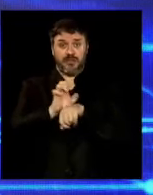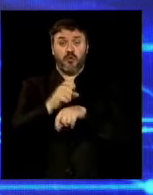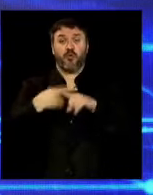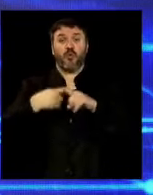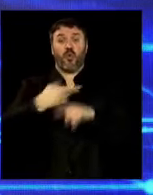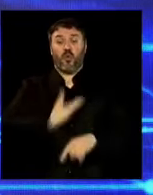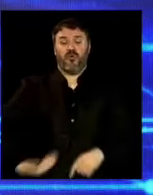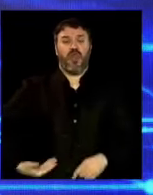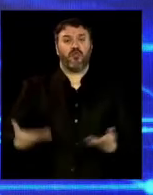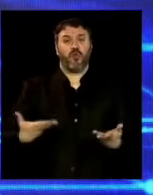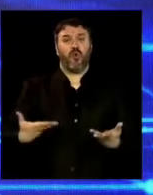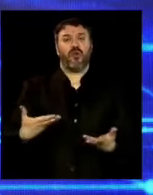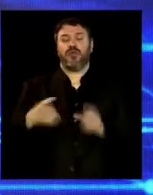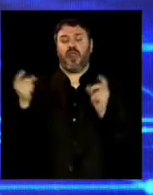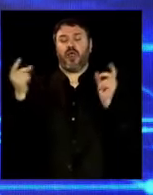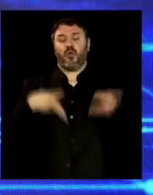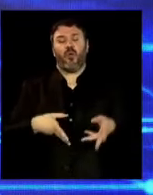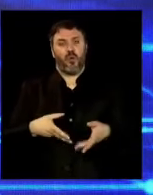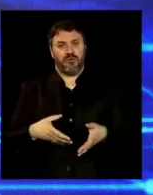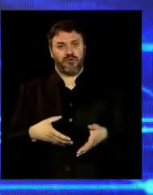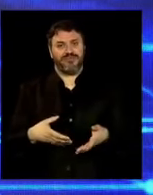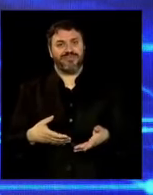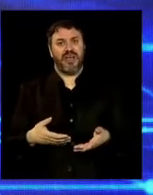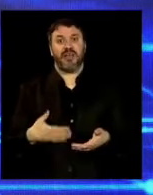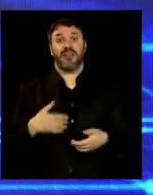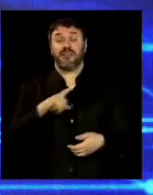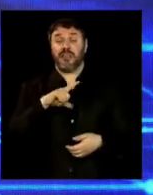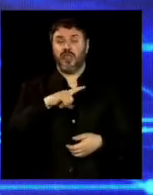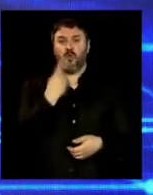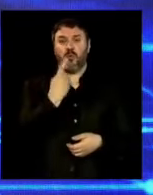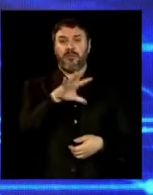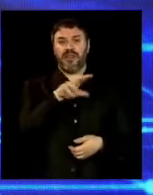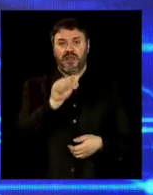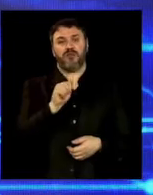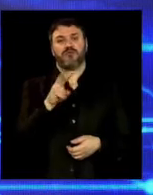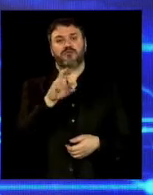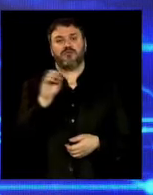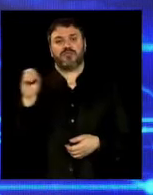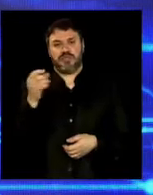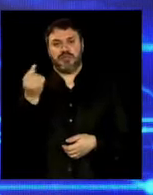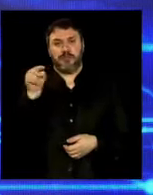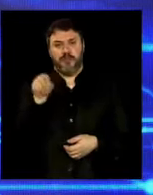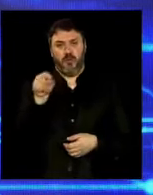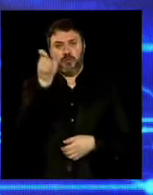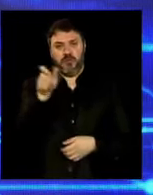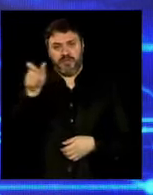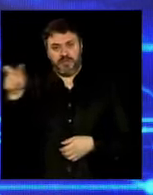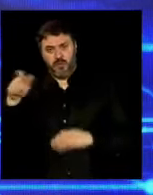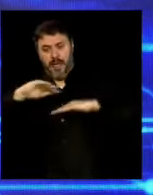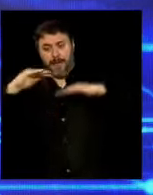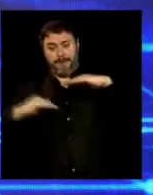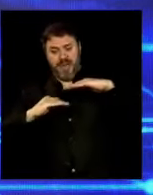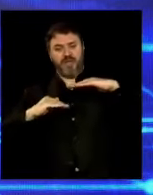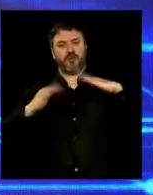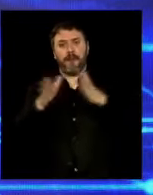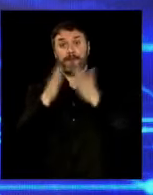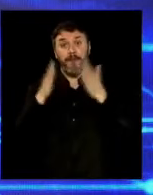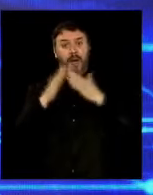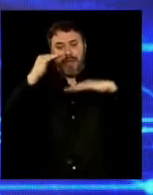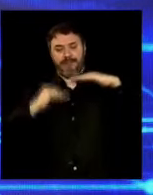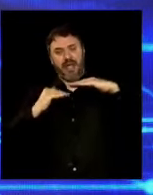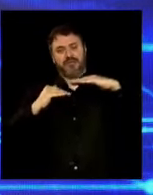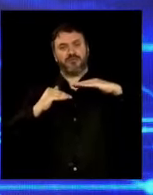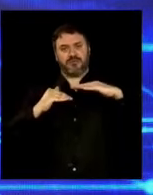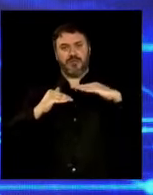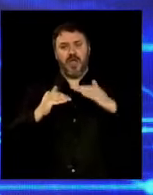com 1.200.000 pessoas abaixo da linha de pobreza. Estamos pagando a cesta básica, uma das mais caras